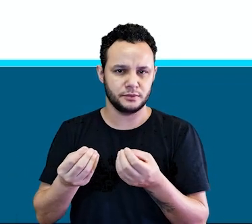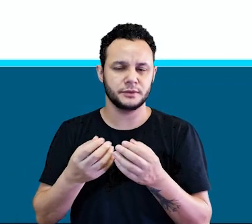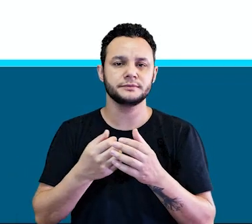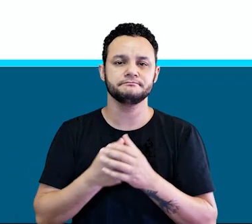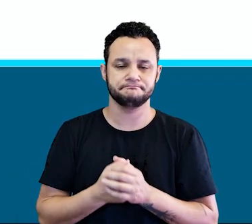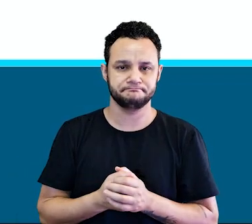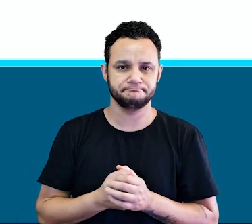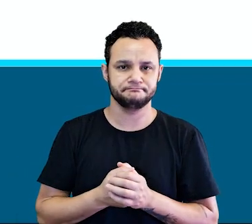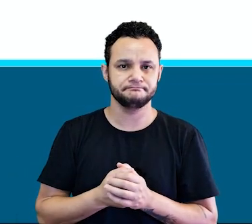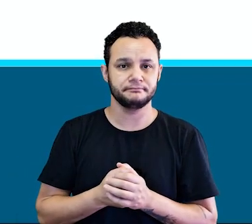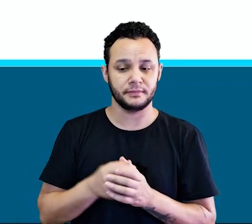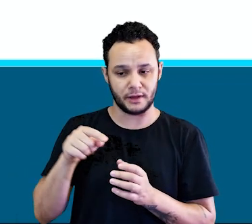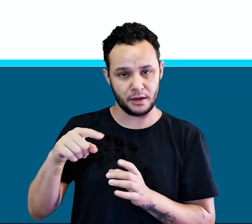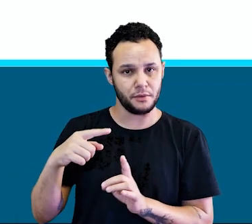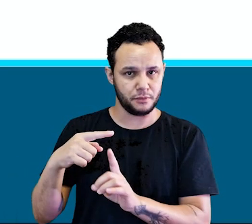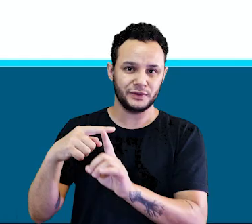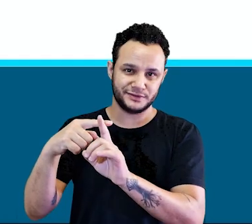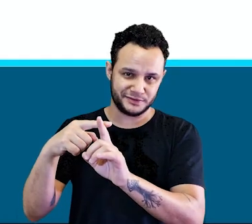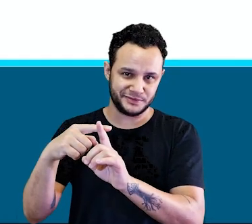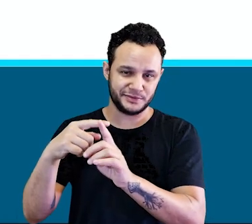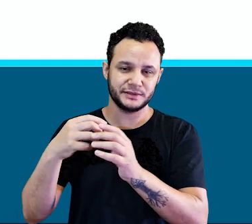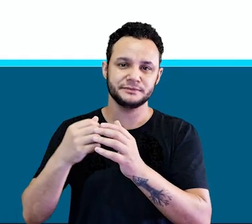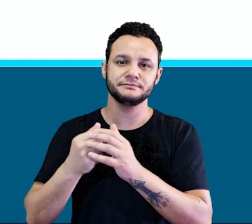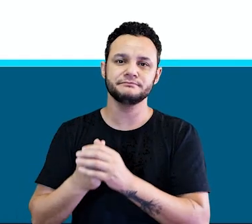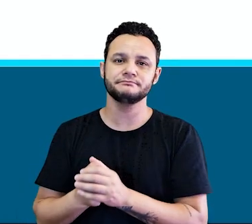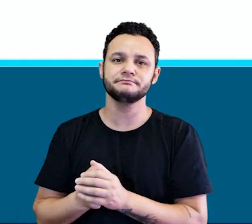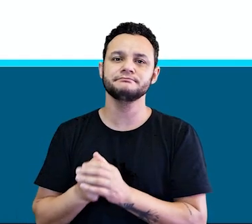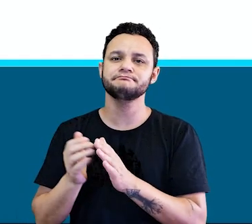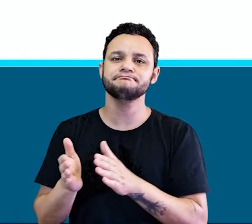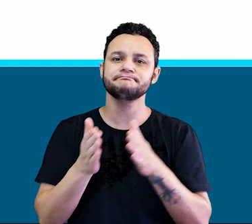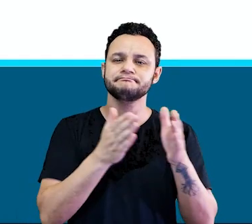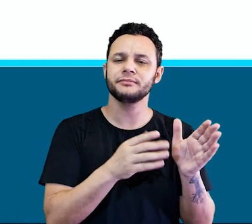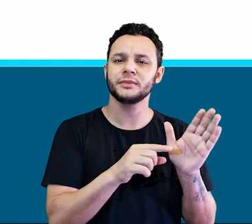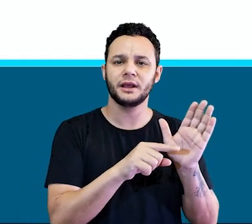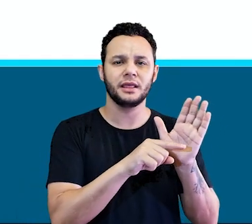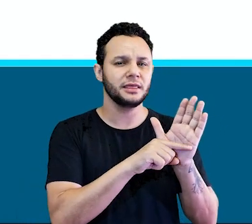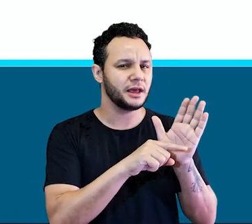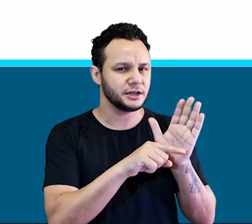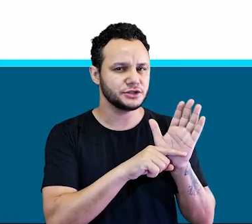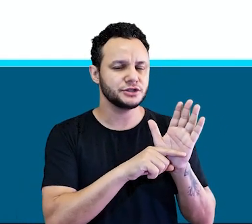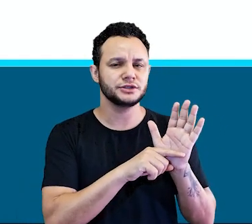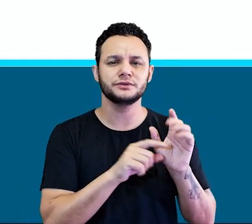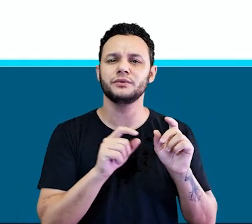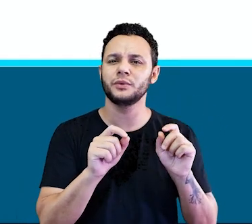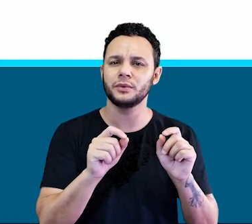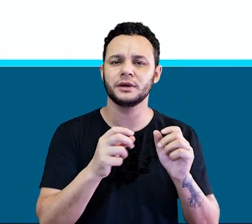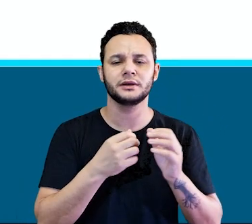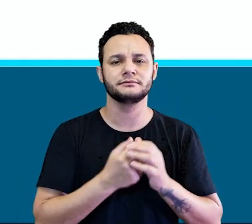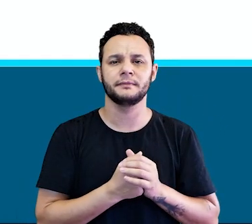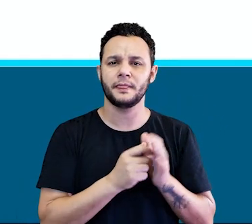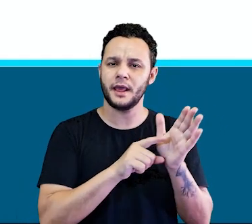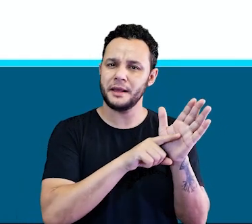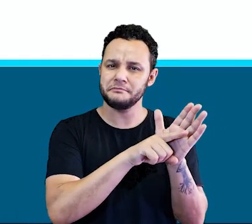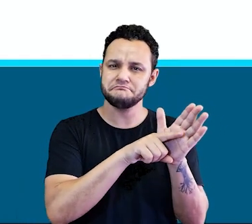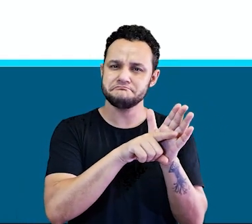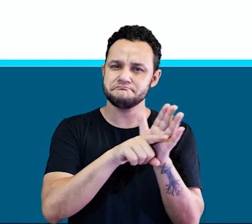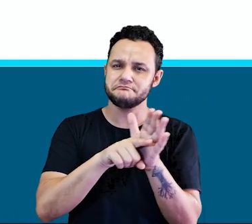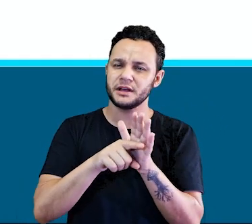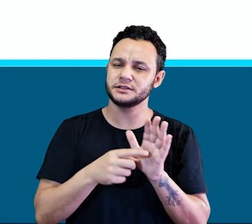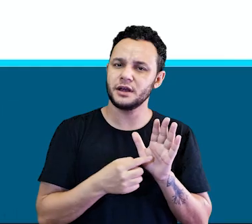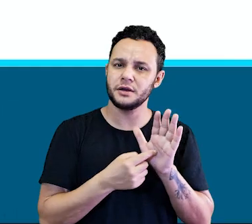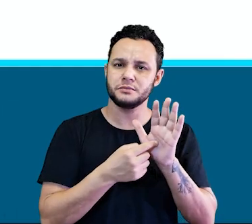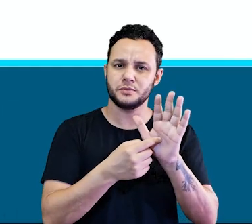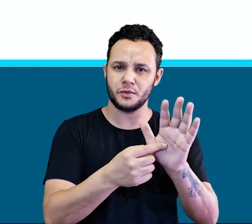acompanhar o cumprimento dos processos, certo? Mas a gente também tem alguns pontos negativos, né, que as pesquisas